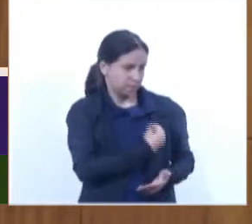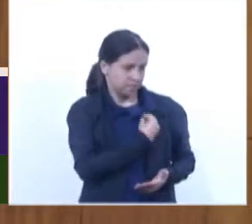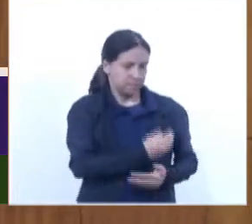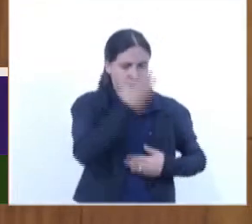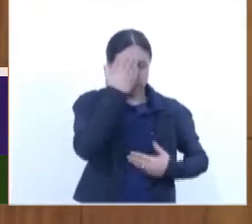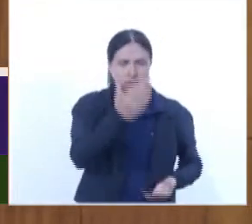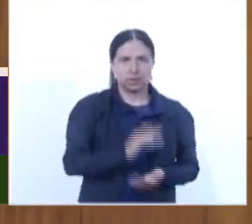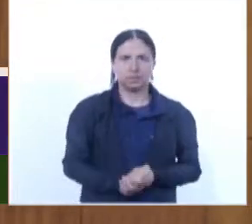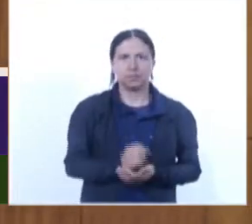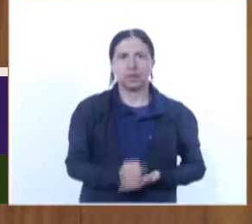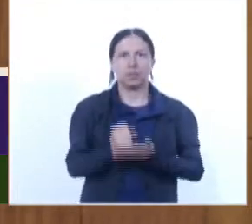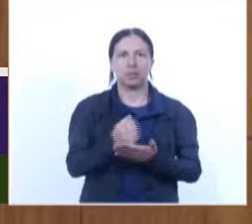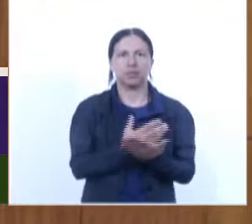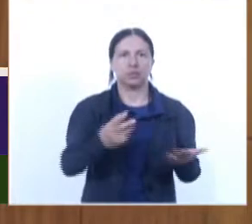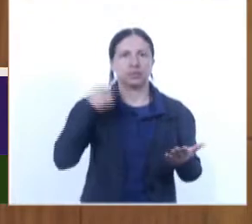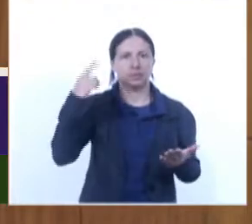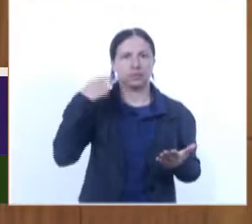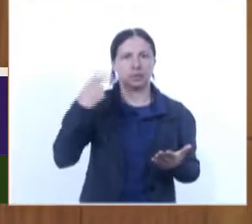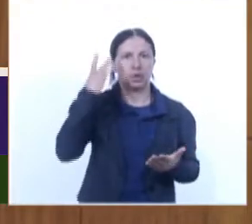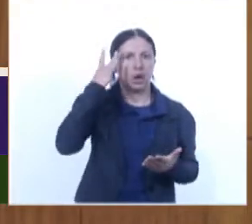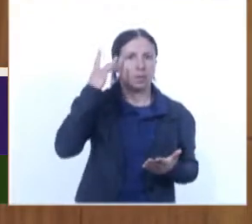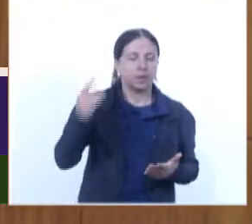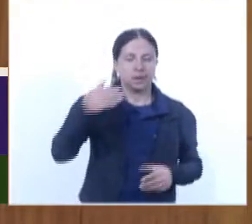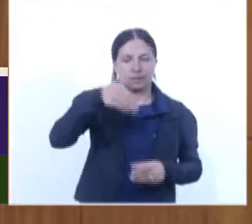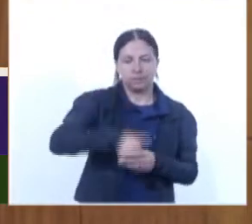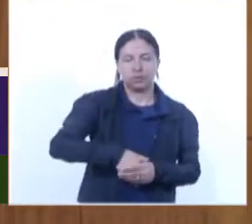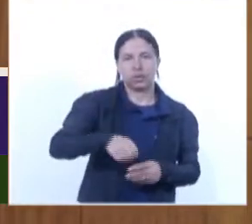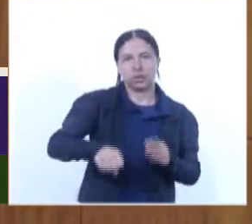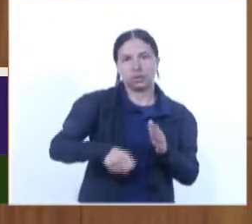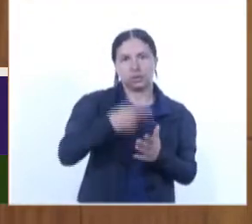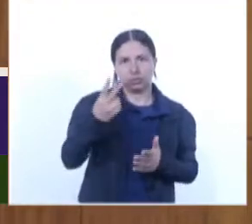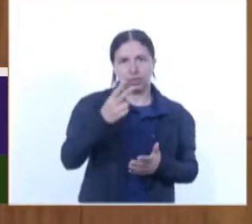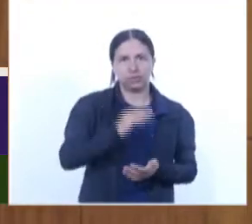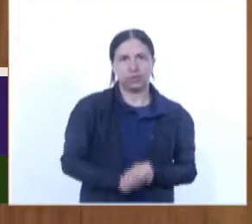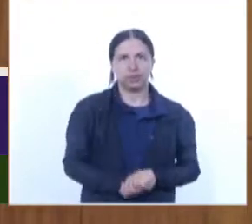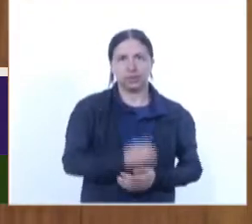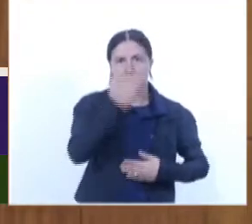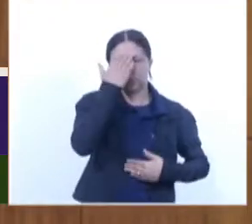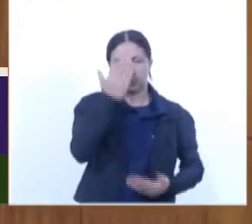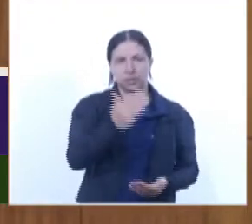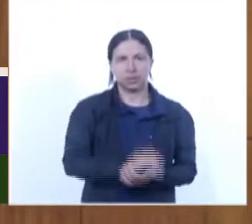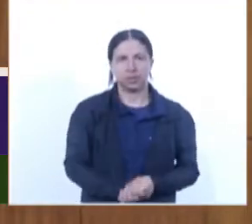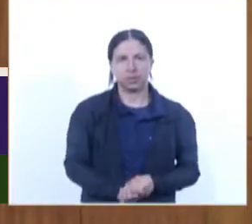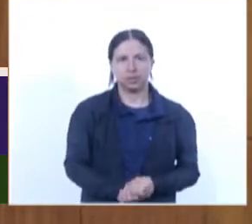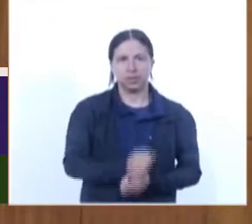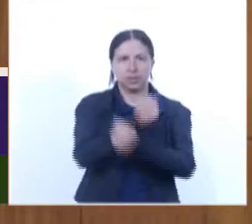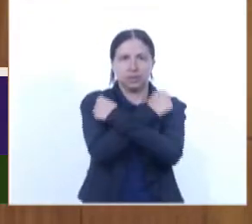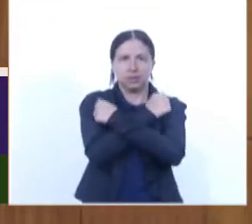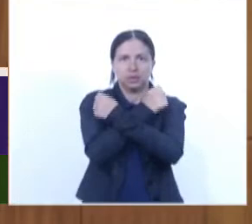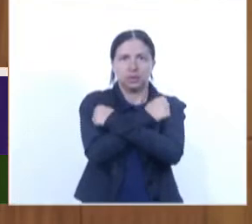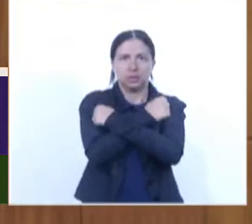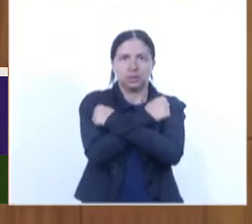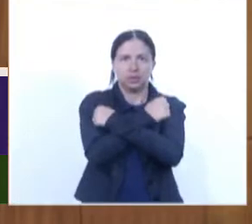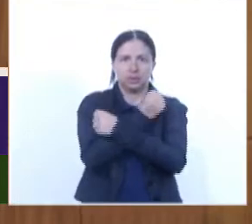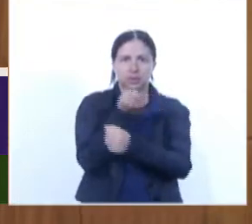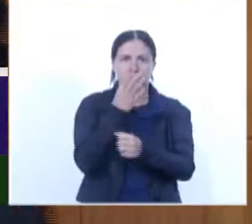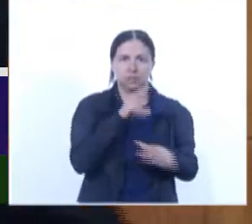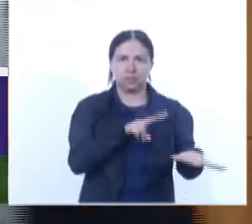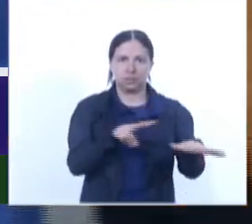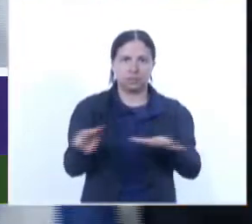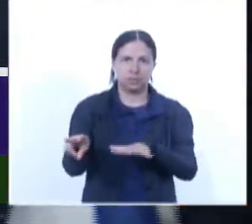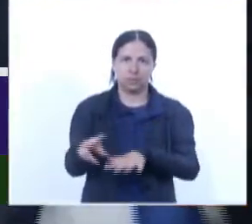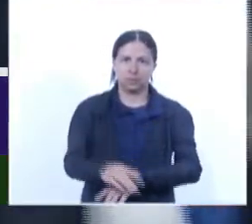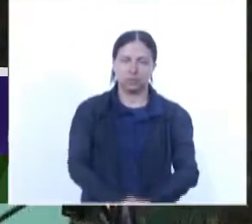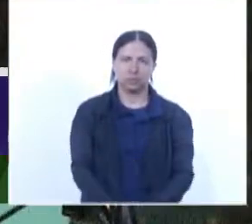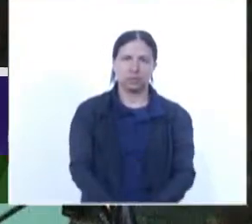com o apoio dos vereadores para amanhã votar em segunda discussão Obrigado aí um abraço a todos boa semana